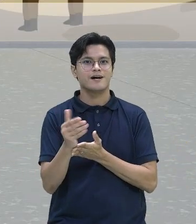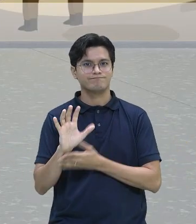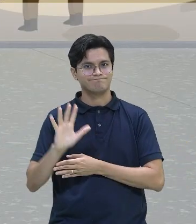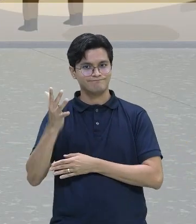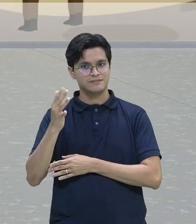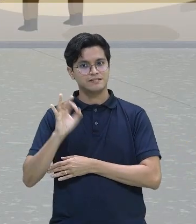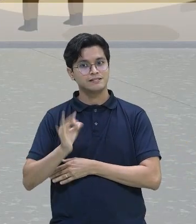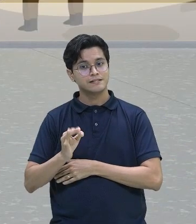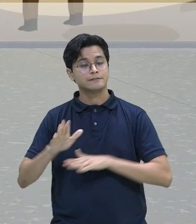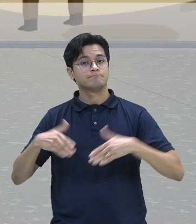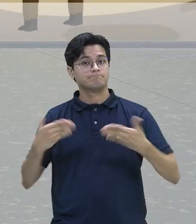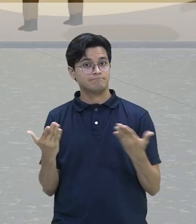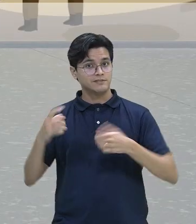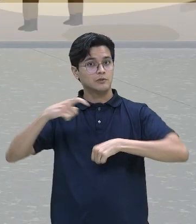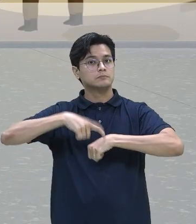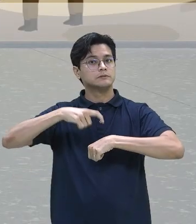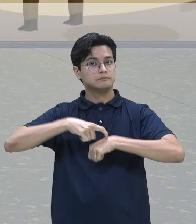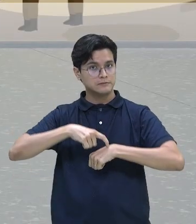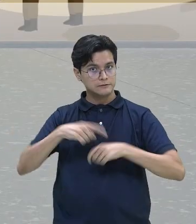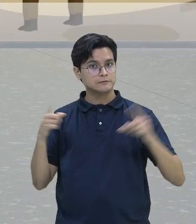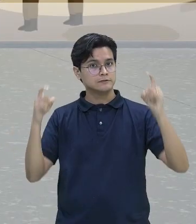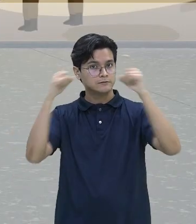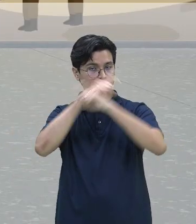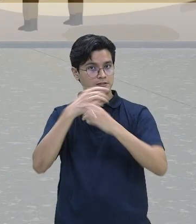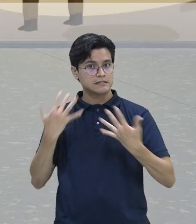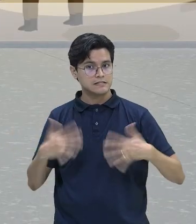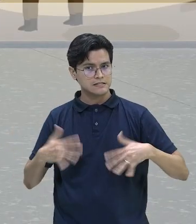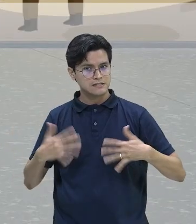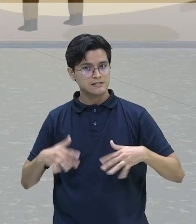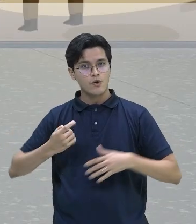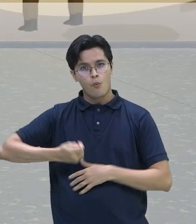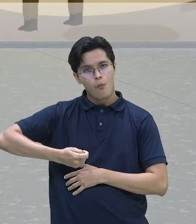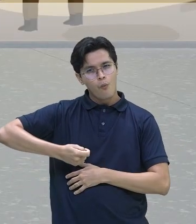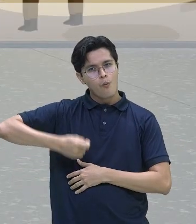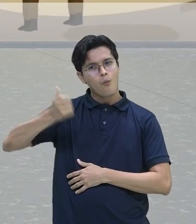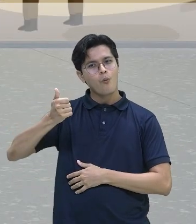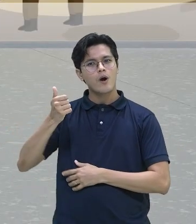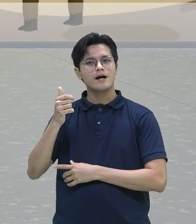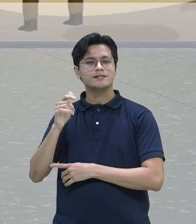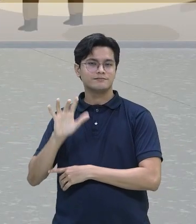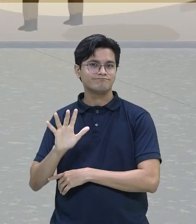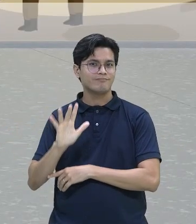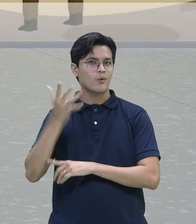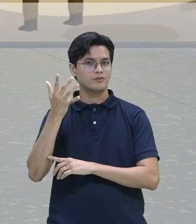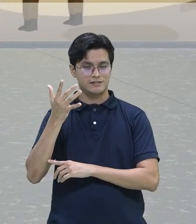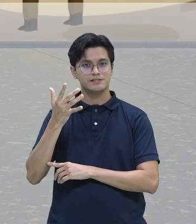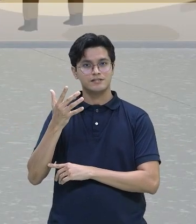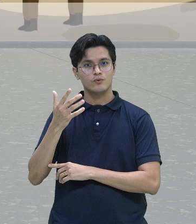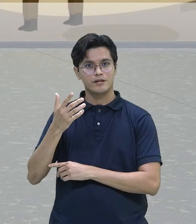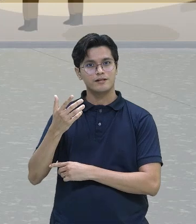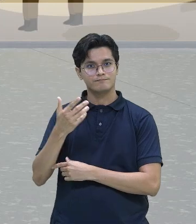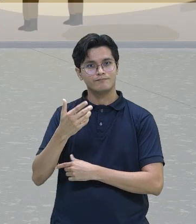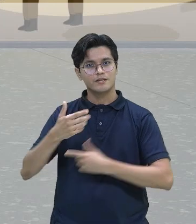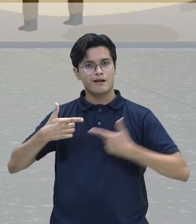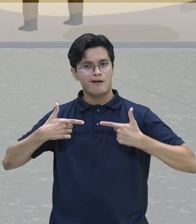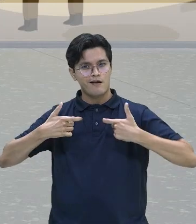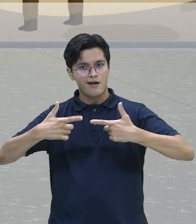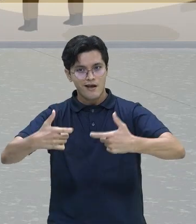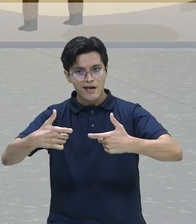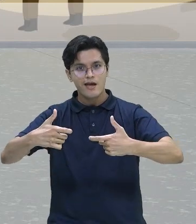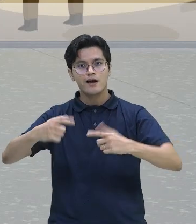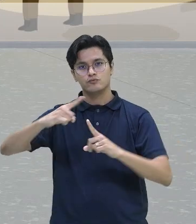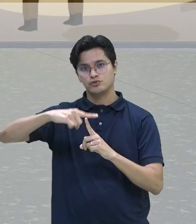Foi um momento de extrema tensão. E por muito pouco a gente não mergulha em uma guerra nuclear. Se isso